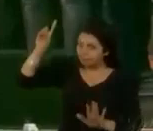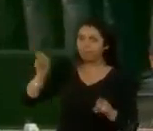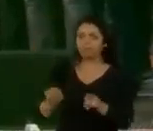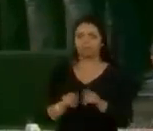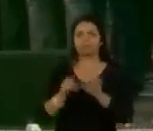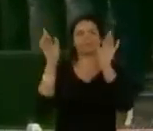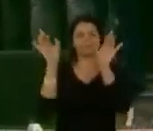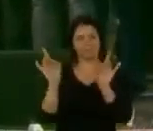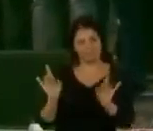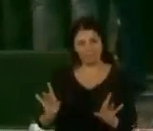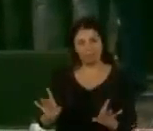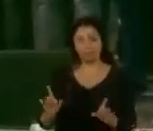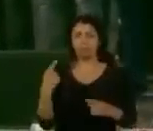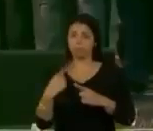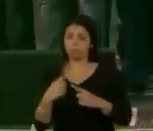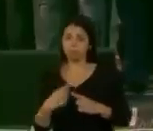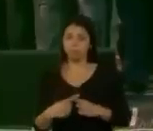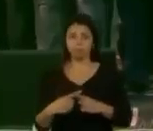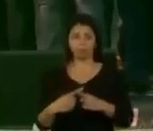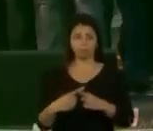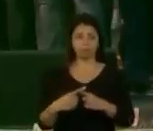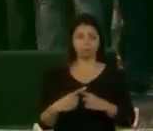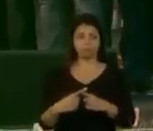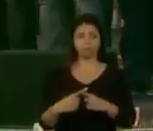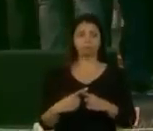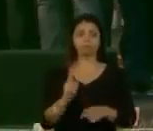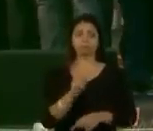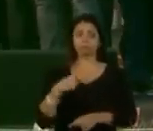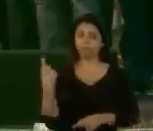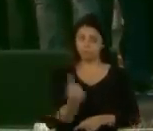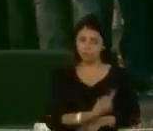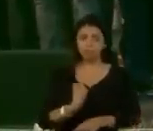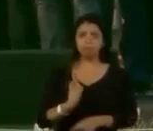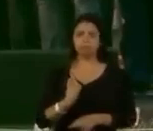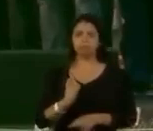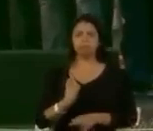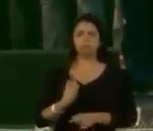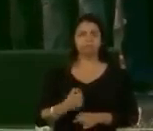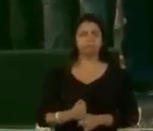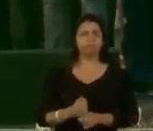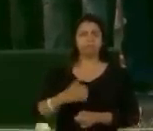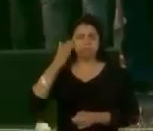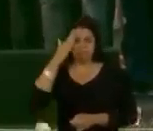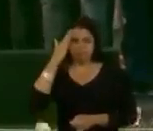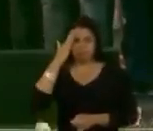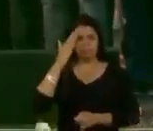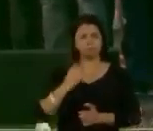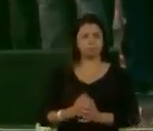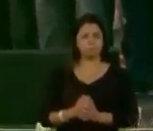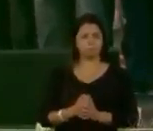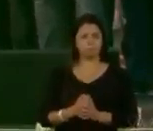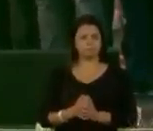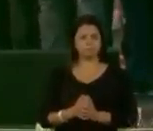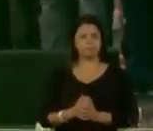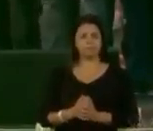todo especial, que marchamos para Ele. E nós sabemos que